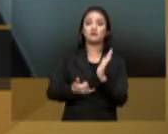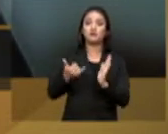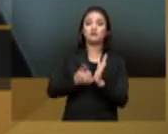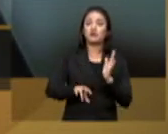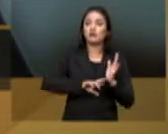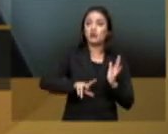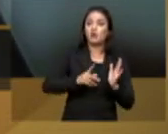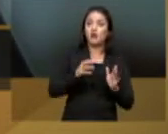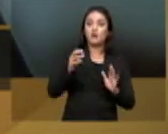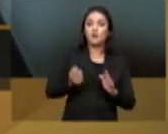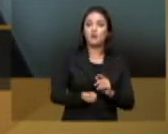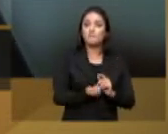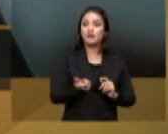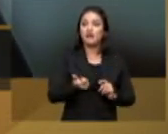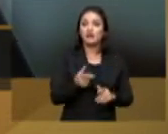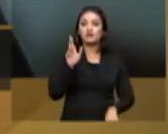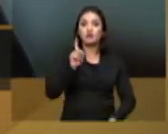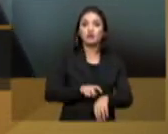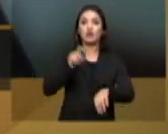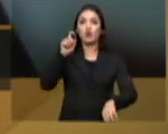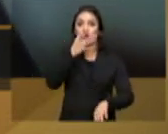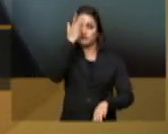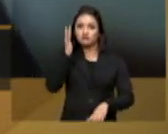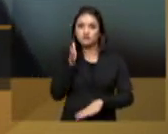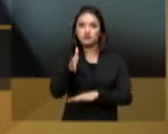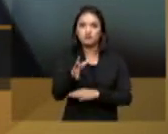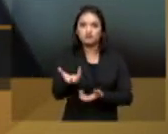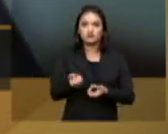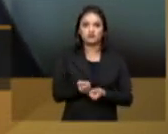imediato concedido ao contribuinte.